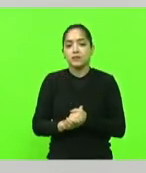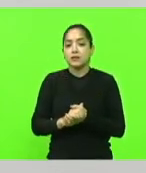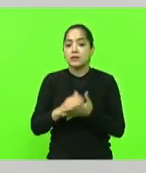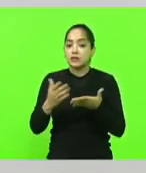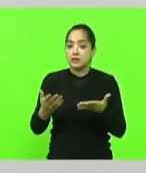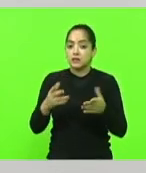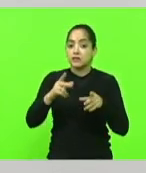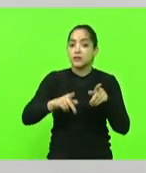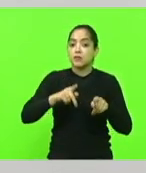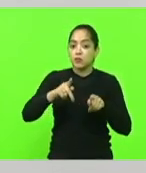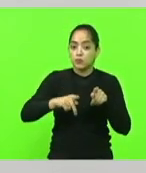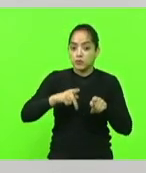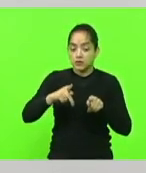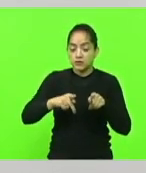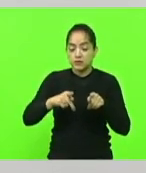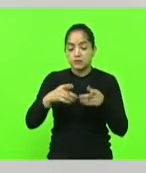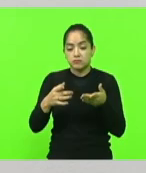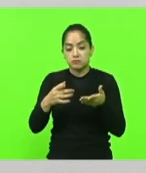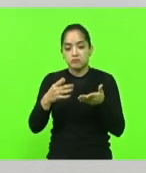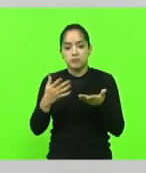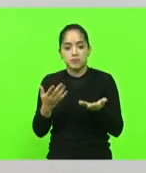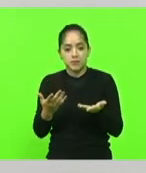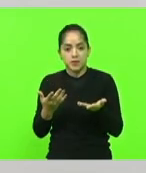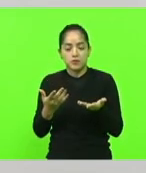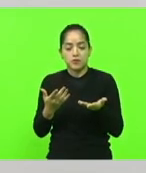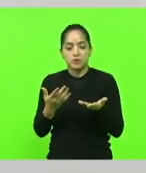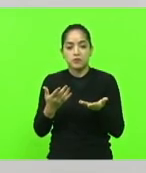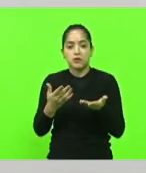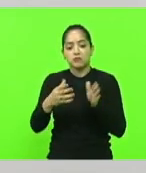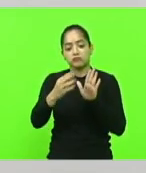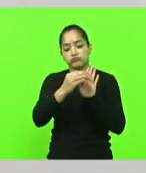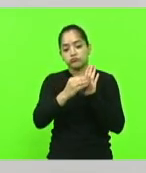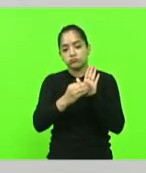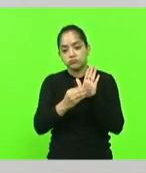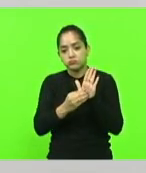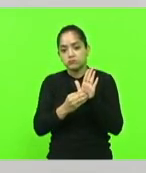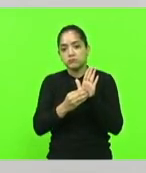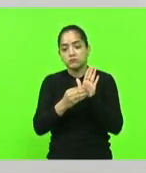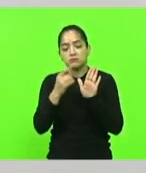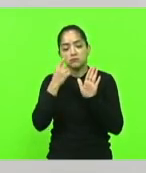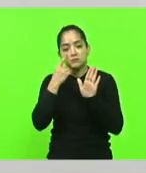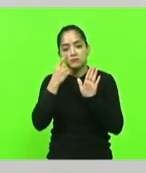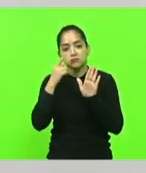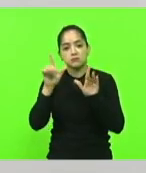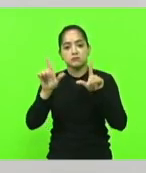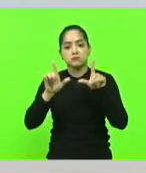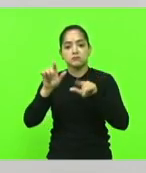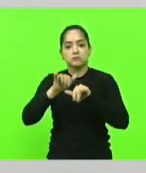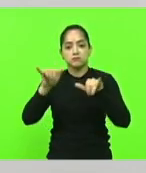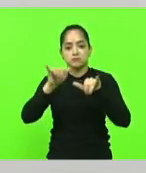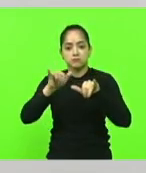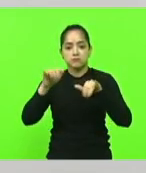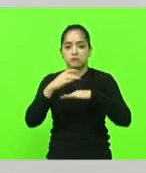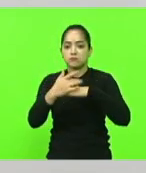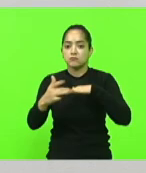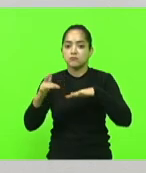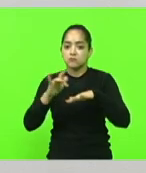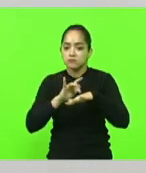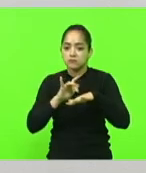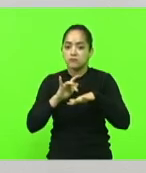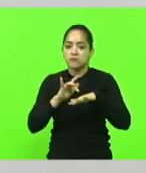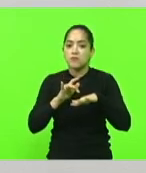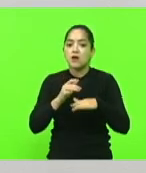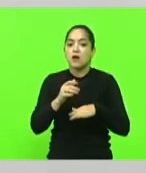população, pelo que eu coloquei, a matéria que saiu na mídia e pelas redes sociais, a população